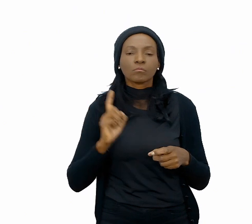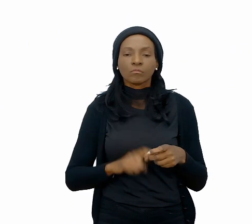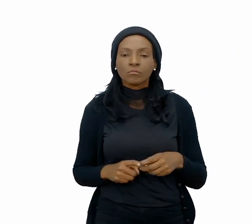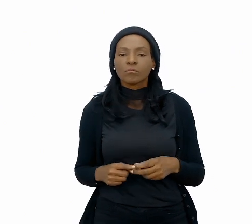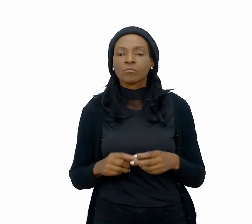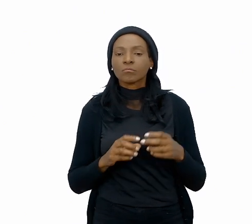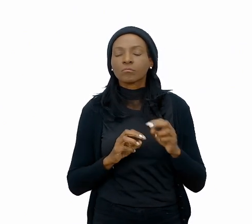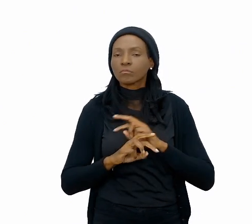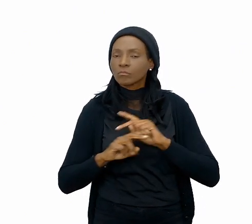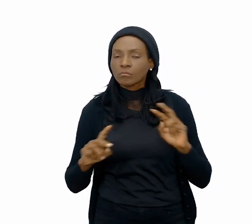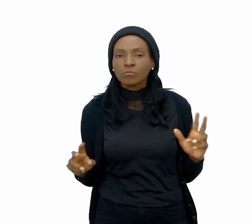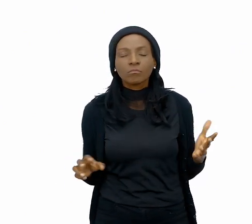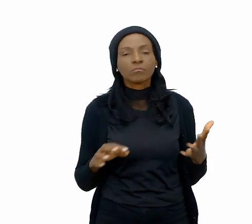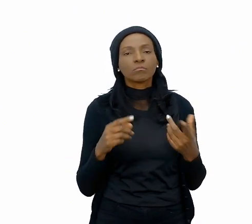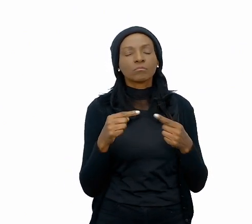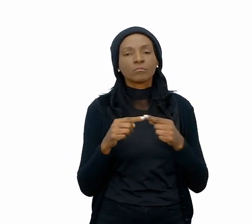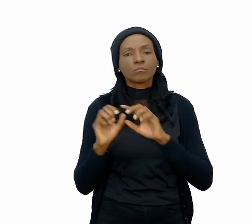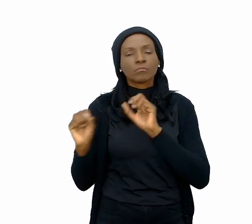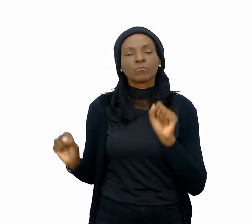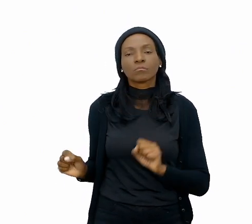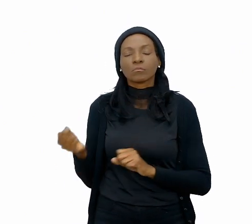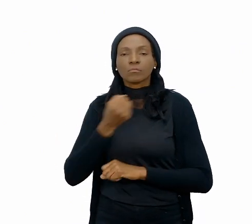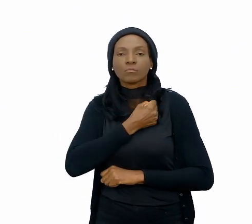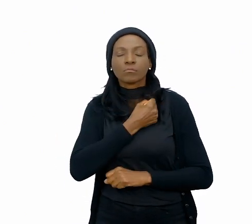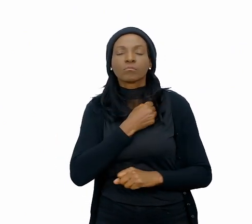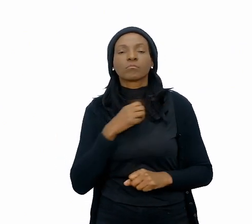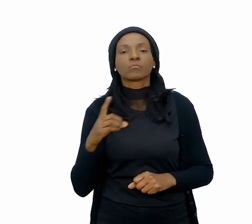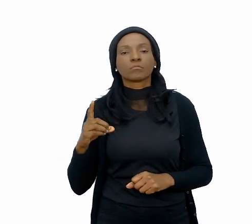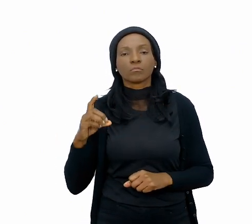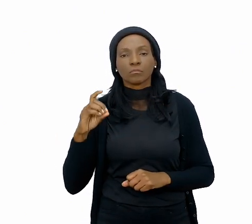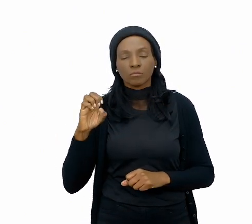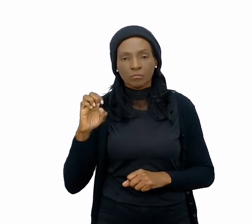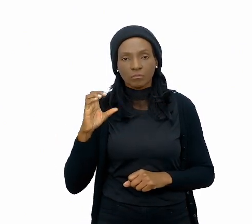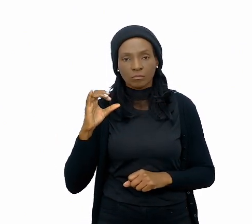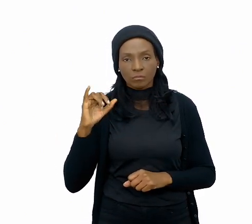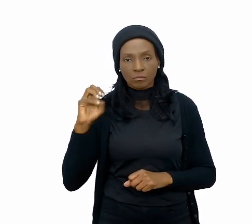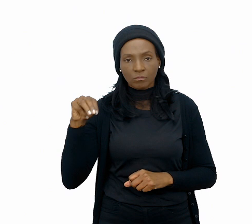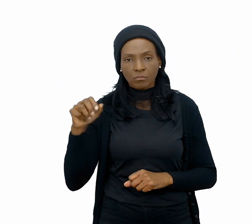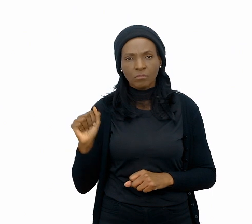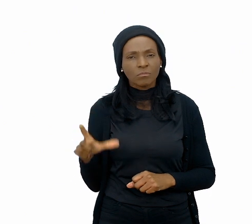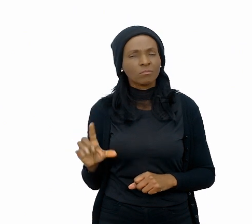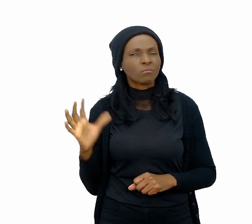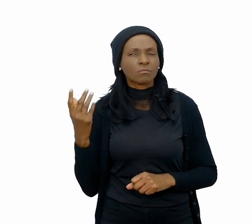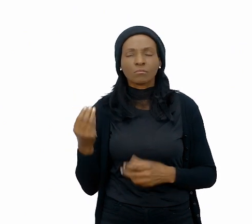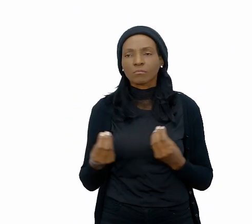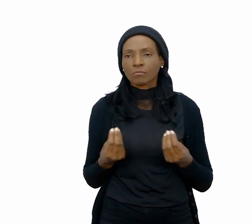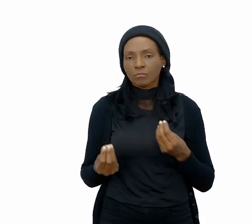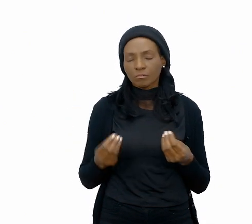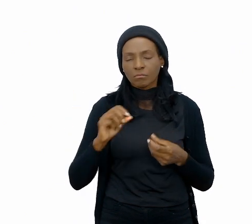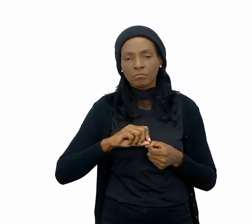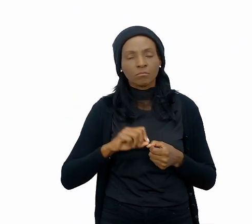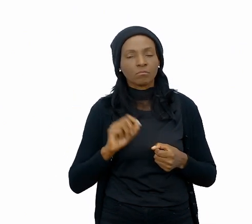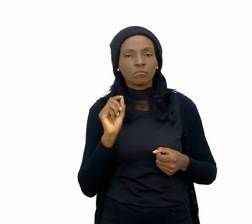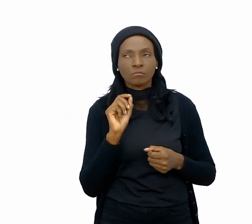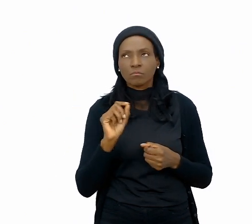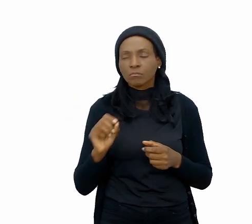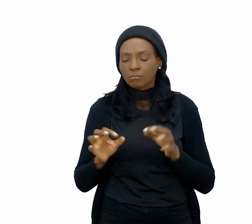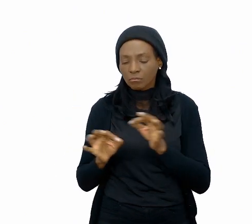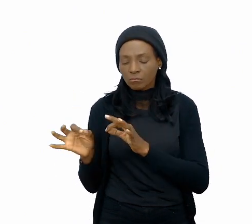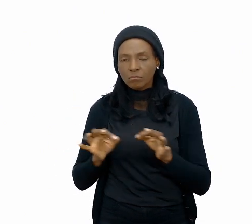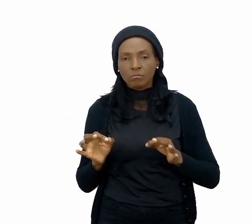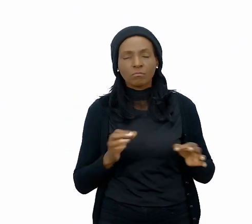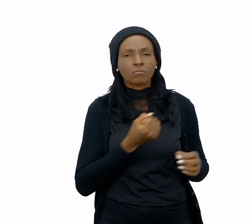as características do sistema de numeração decimal, né? E como ele se dá, qual que é a construção do